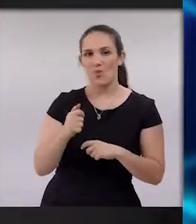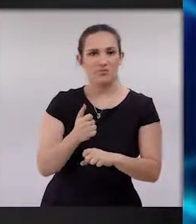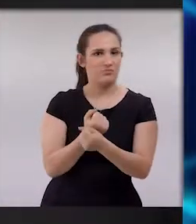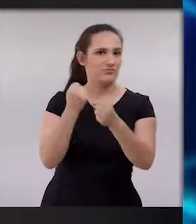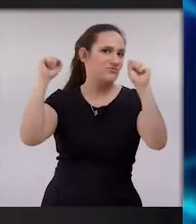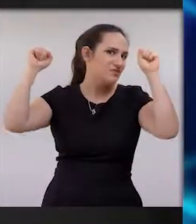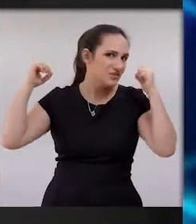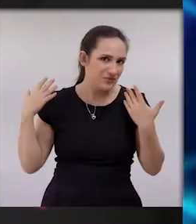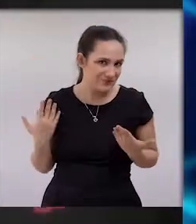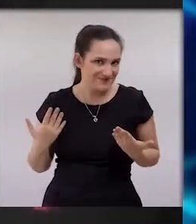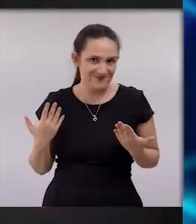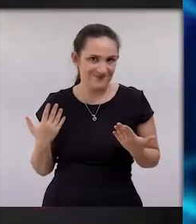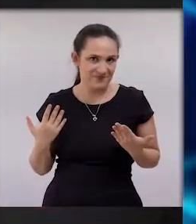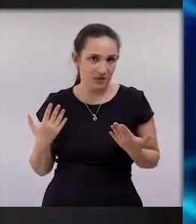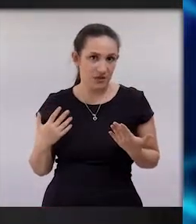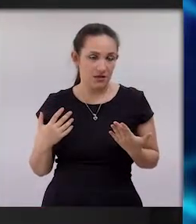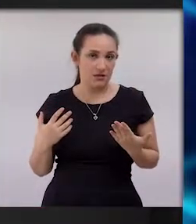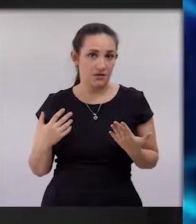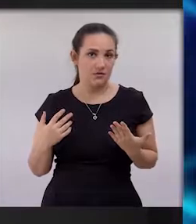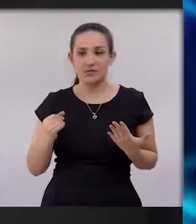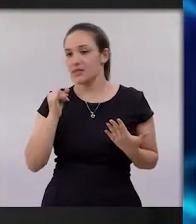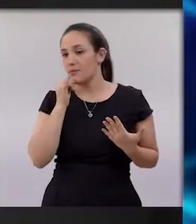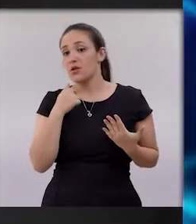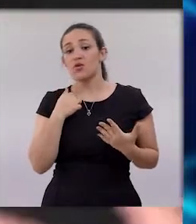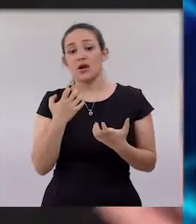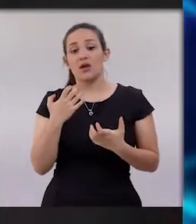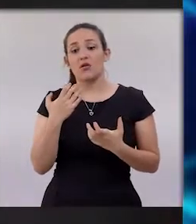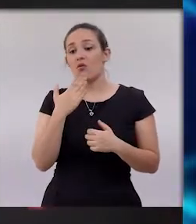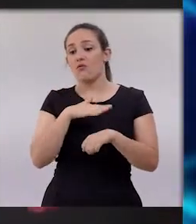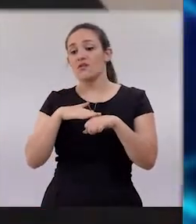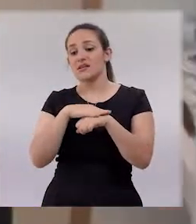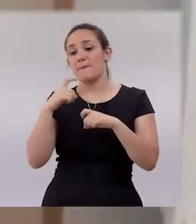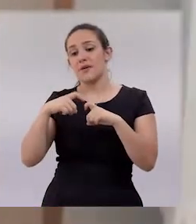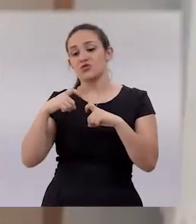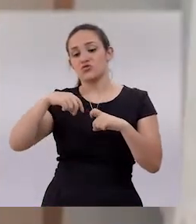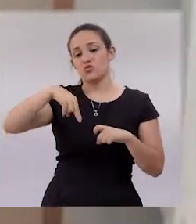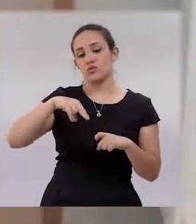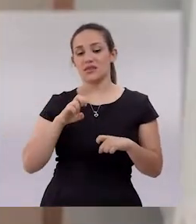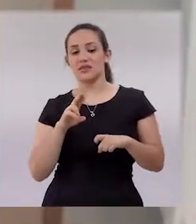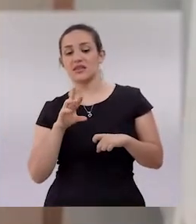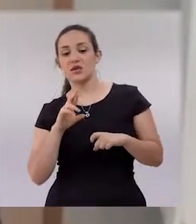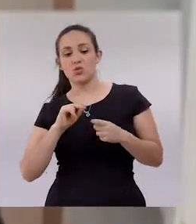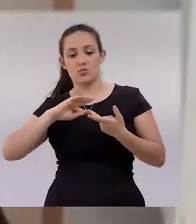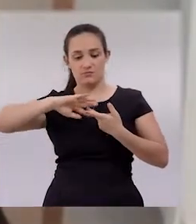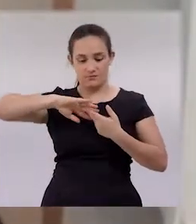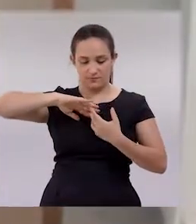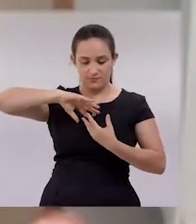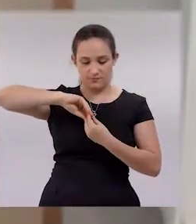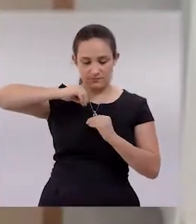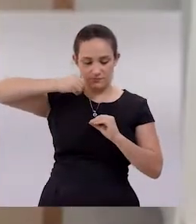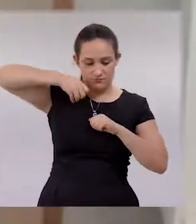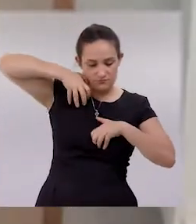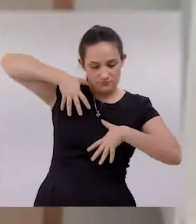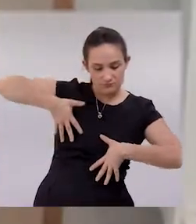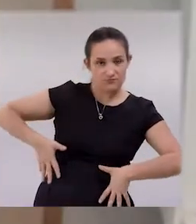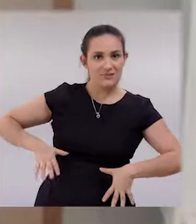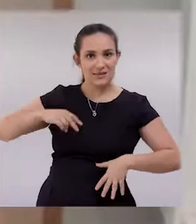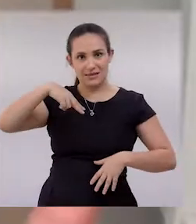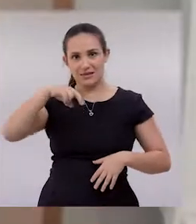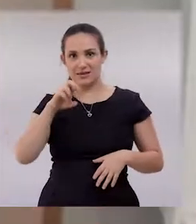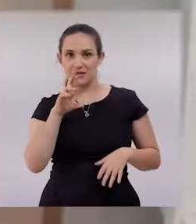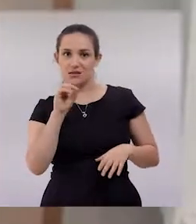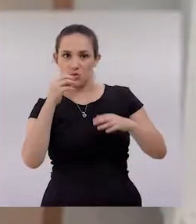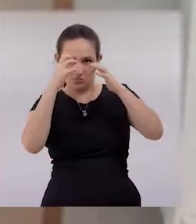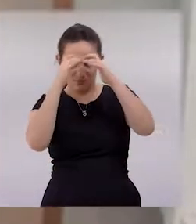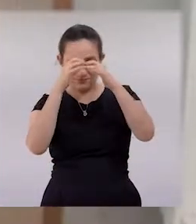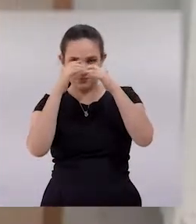se torna quase que impossível você realizar uma consulta, por exemplo, com um neurologista, ou com um geneticista, ou com algum